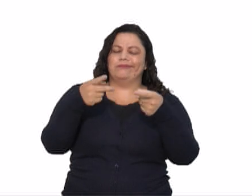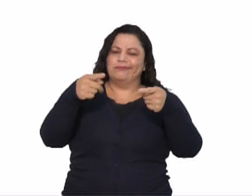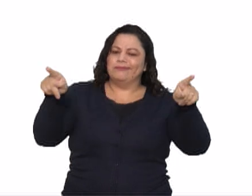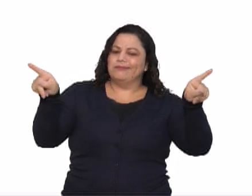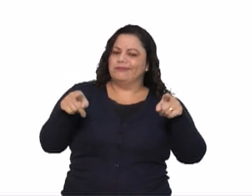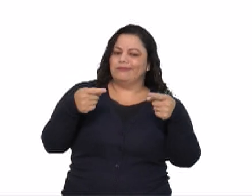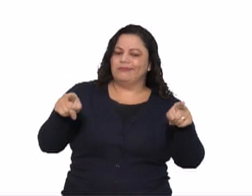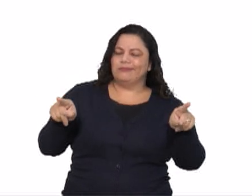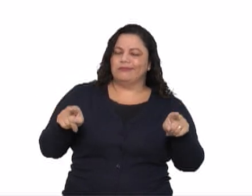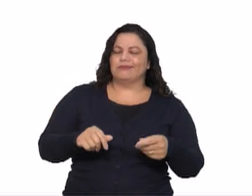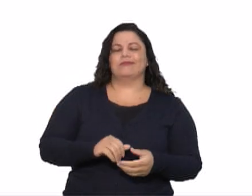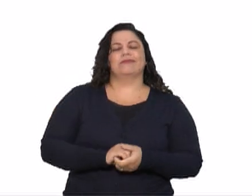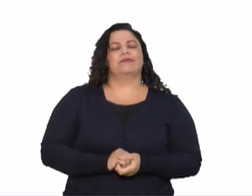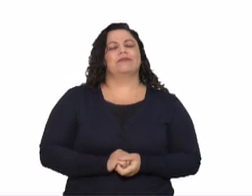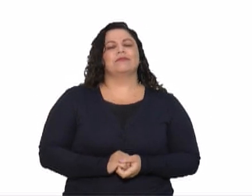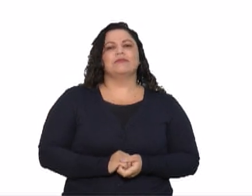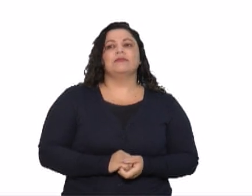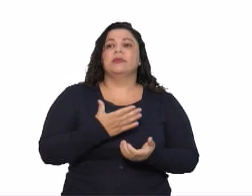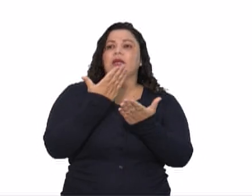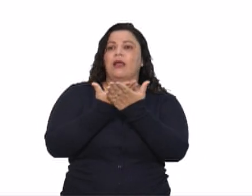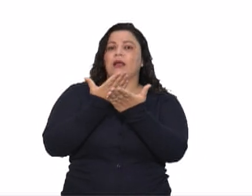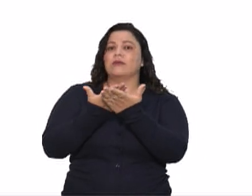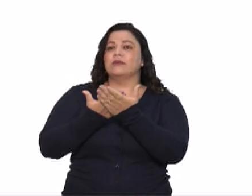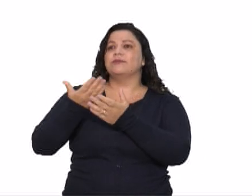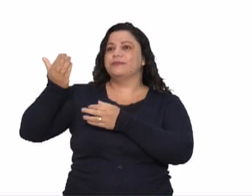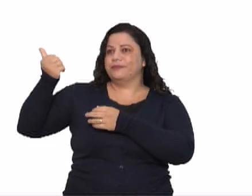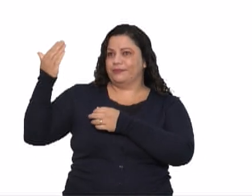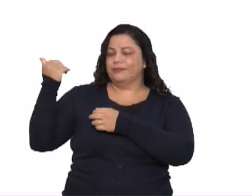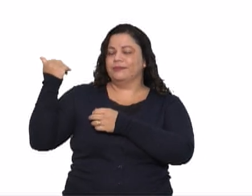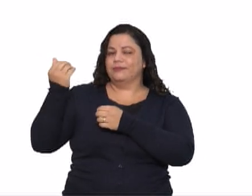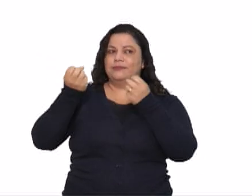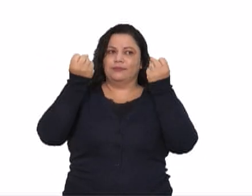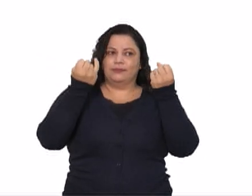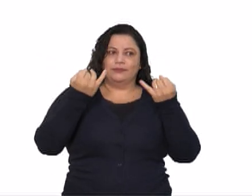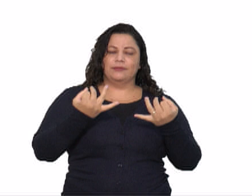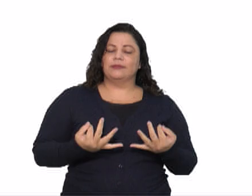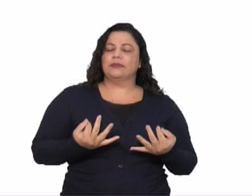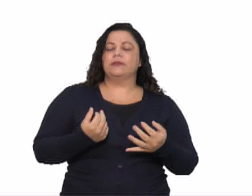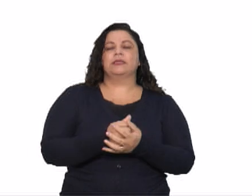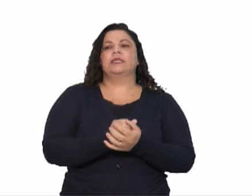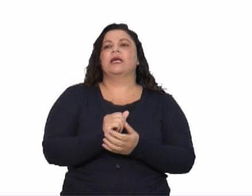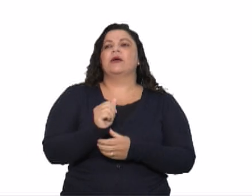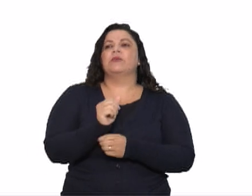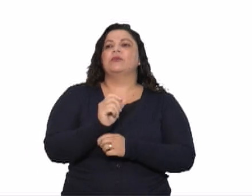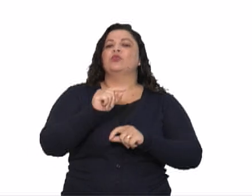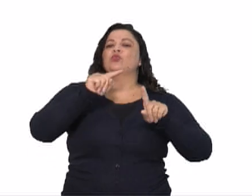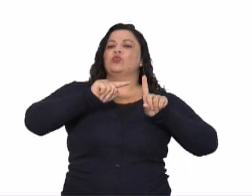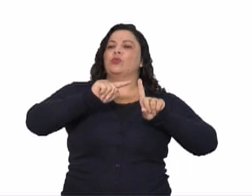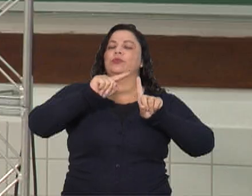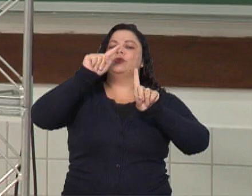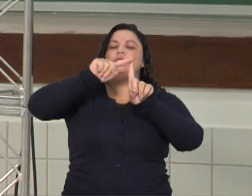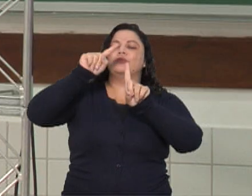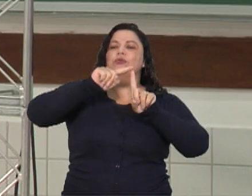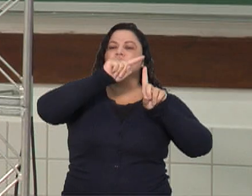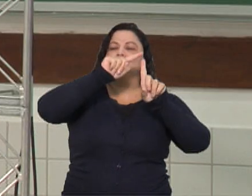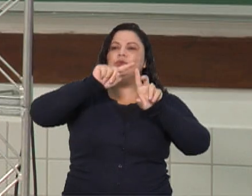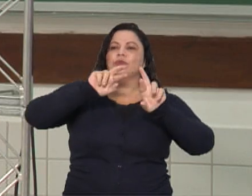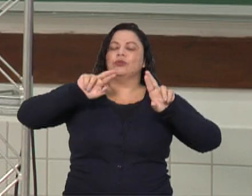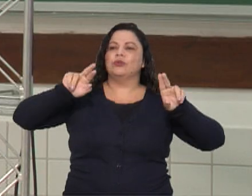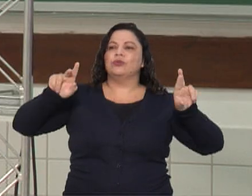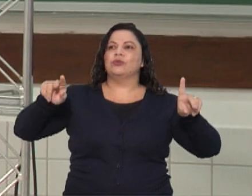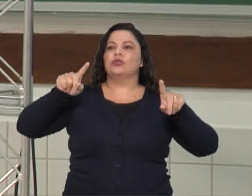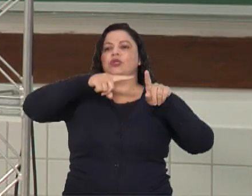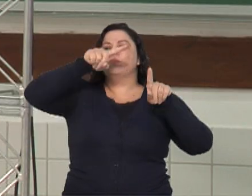Bom, na aula passada a gente falou sobre os parâmetros musicais, os parâmetros do som,